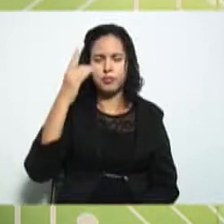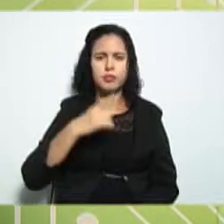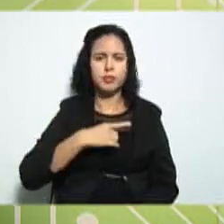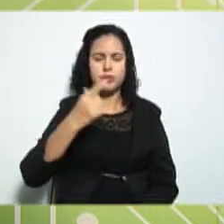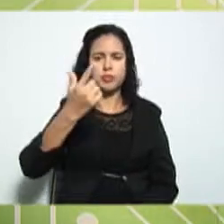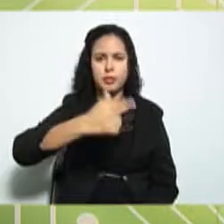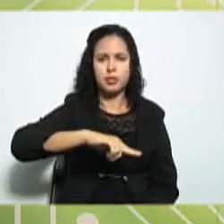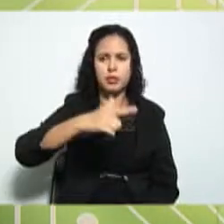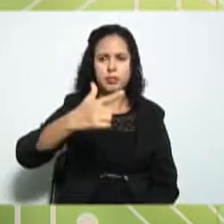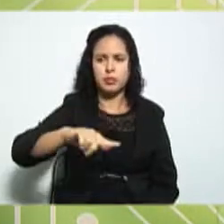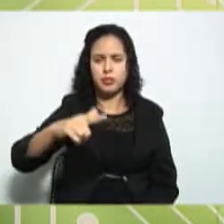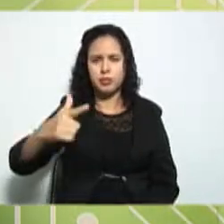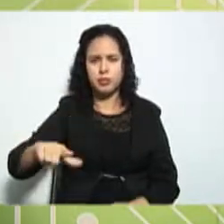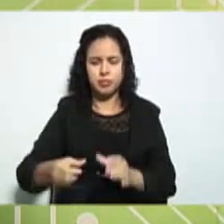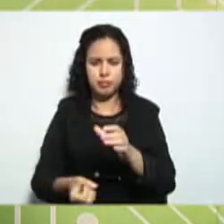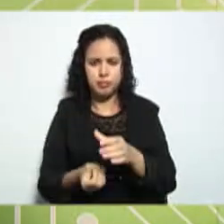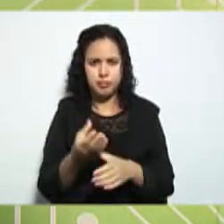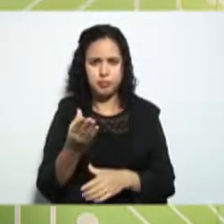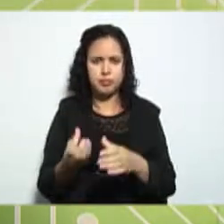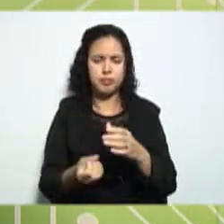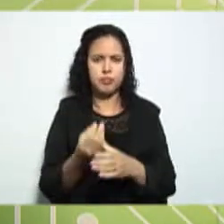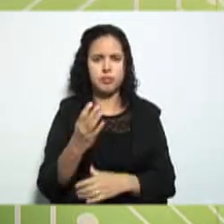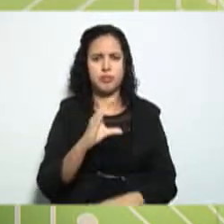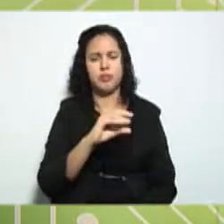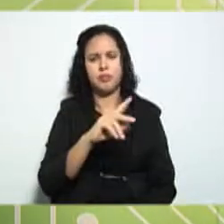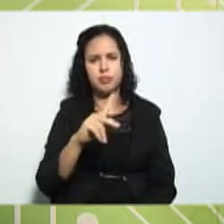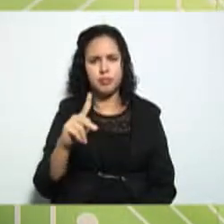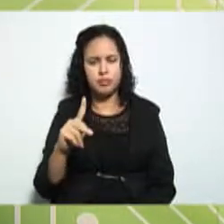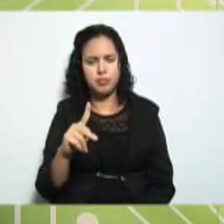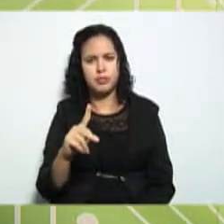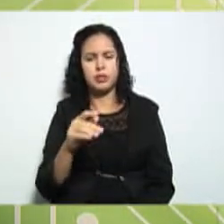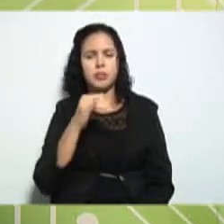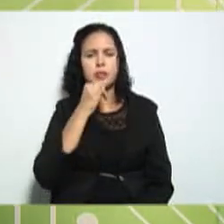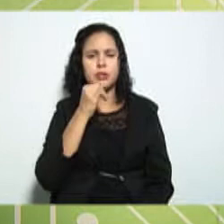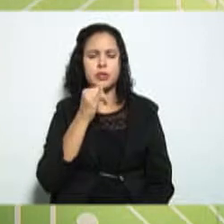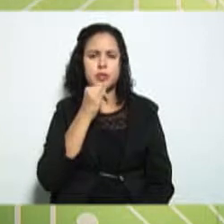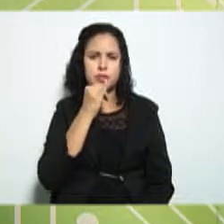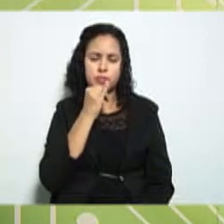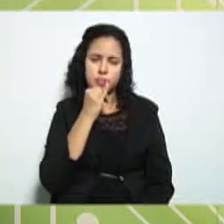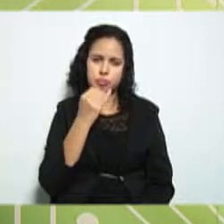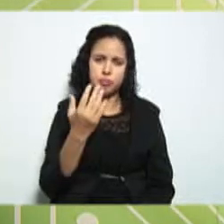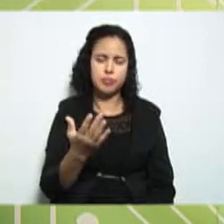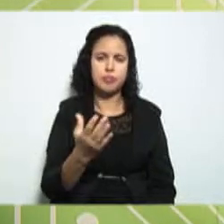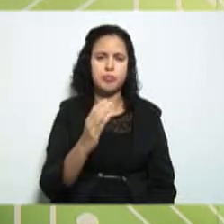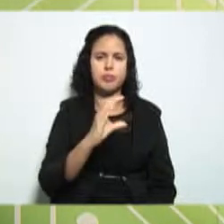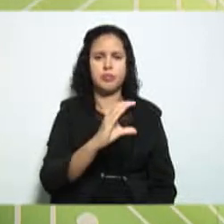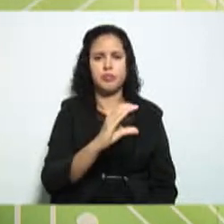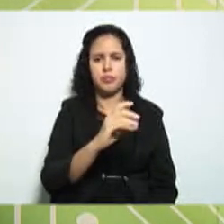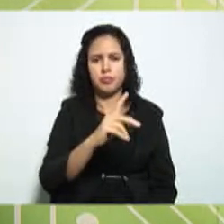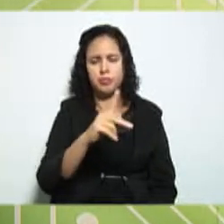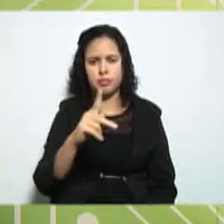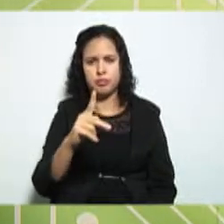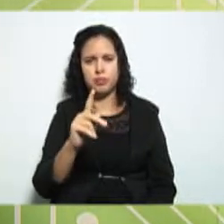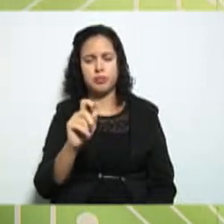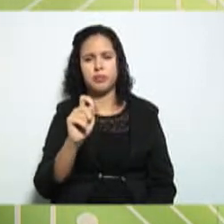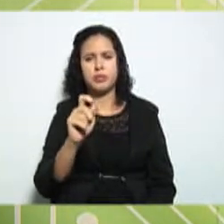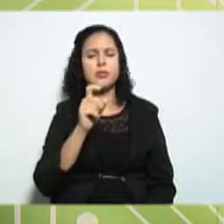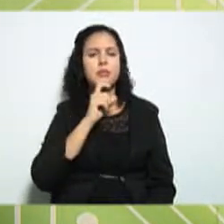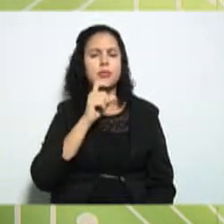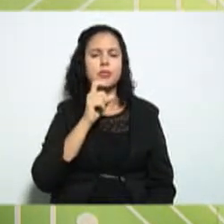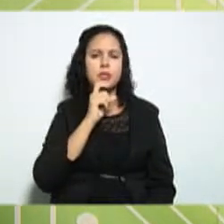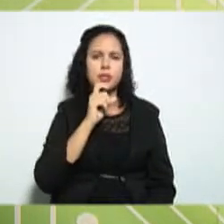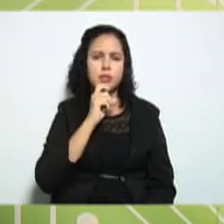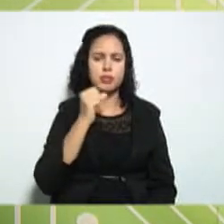surgirem várias outras cooperativas. Por exemplo, não nada impede existir, por exemplo, um frigorífico de cooperativa que vai fazer o abatimento